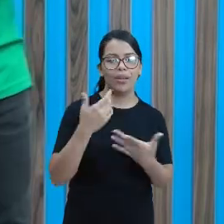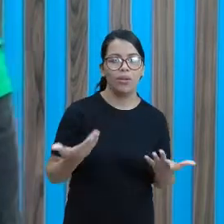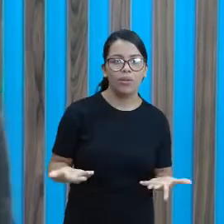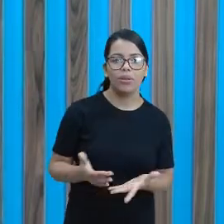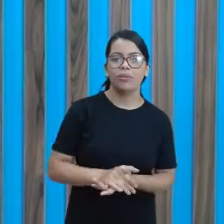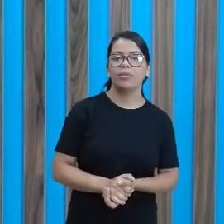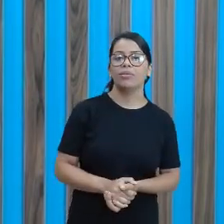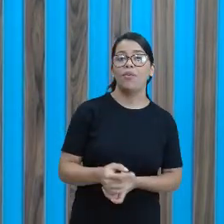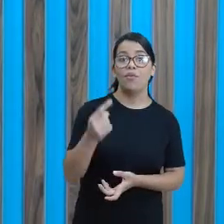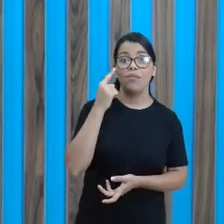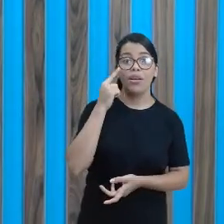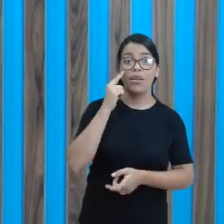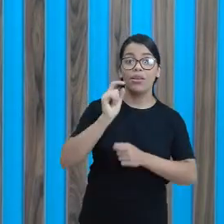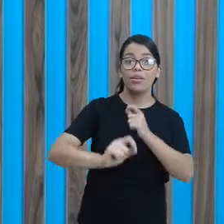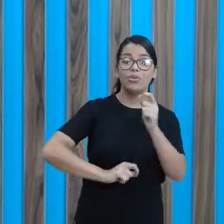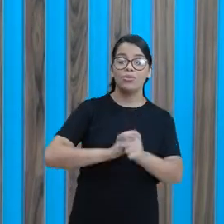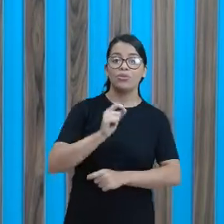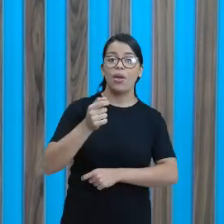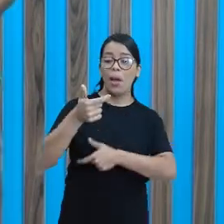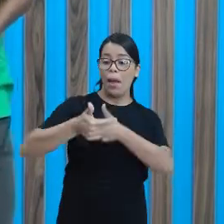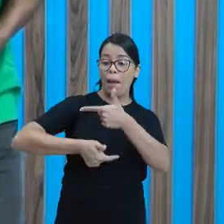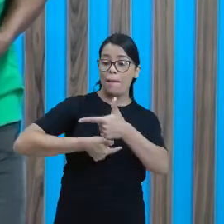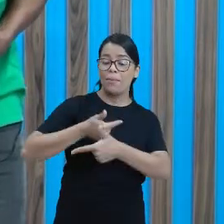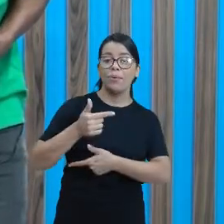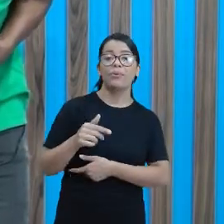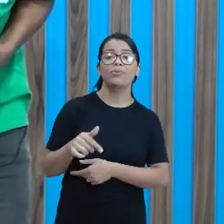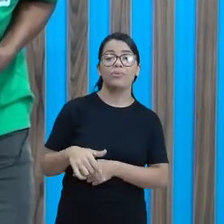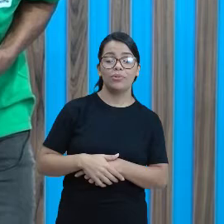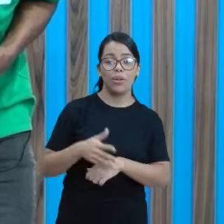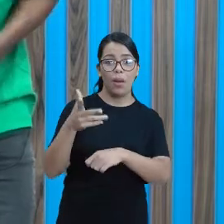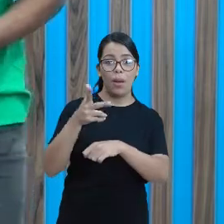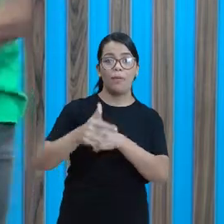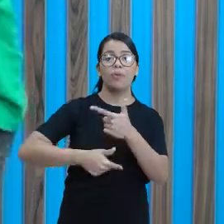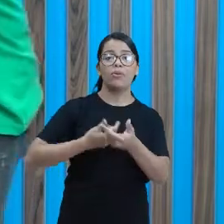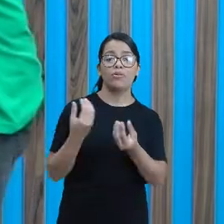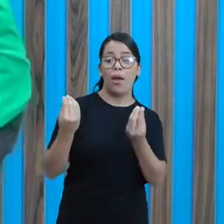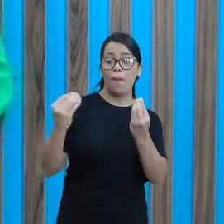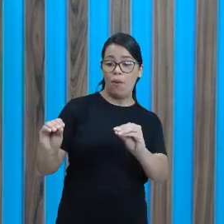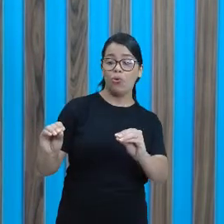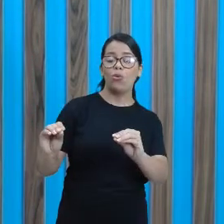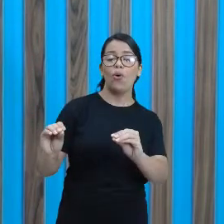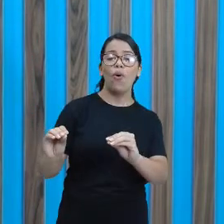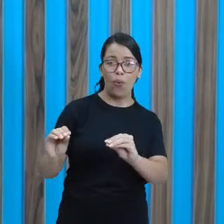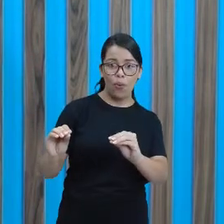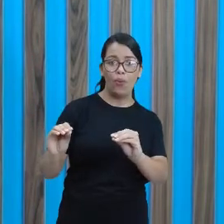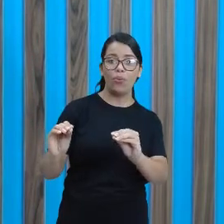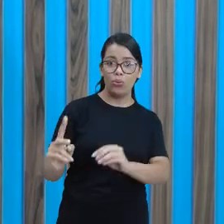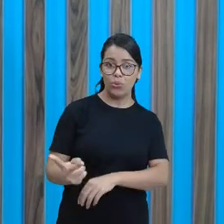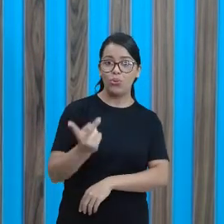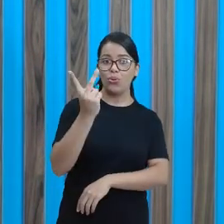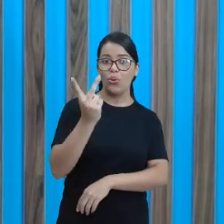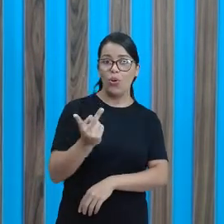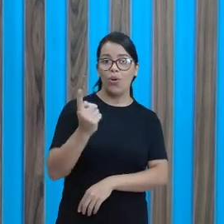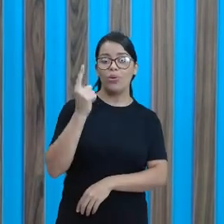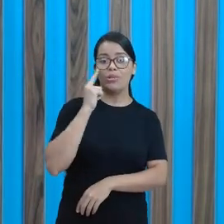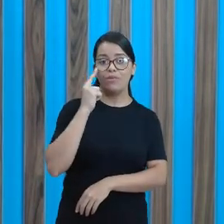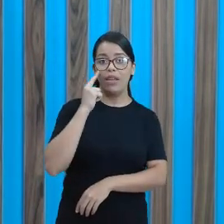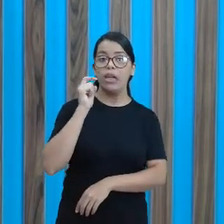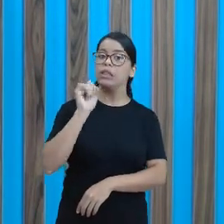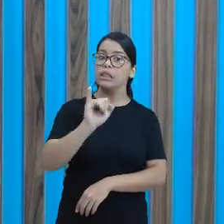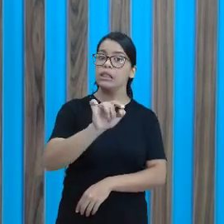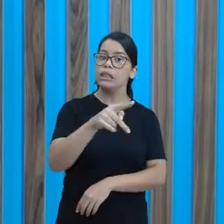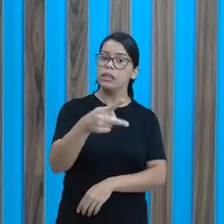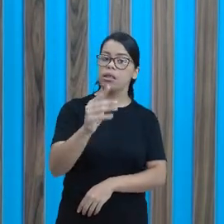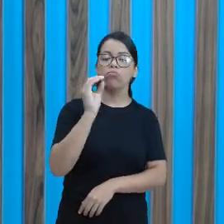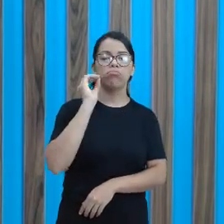a produção botou logo os dois de uma vez, meu irmão. Te liga ali, ó. O teu Android, vai